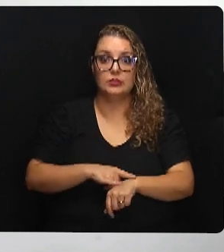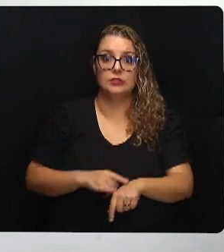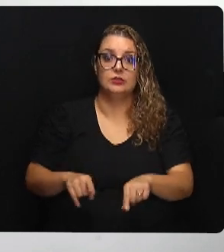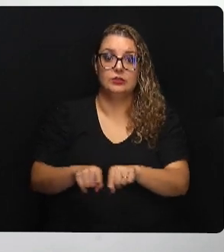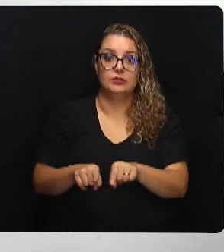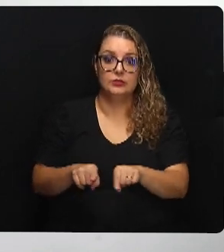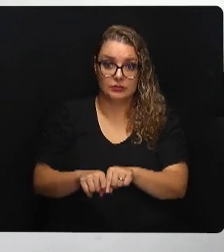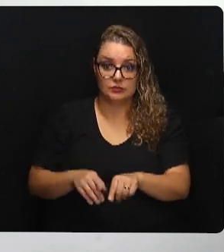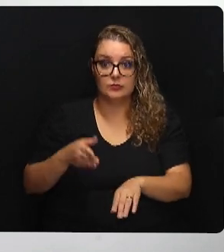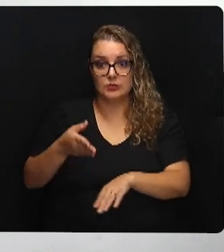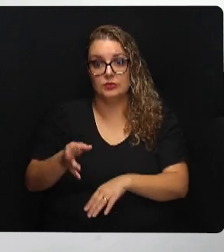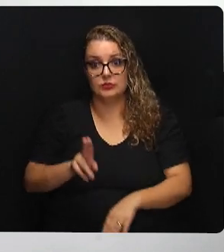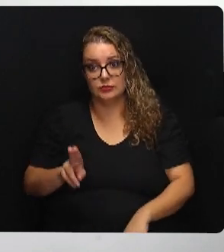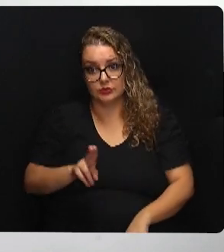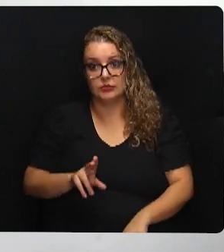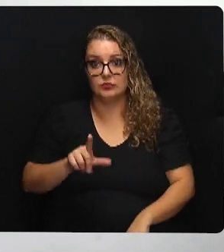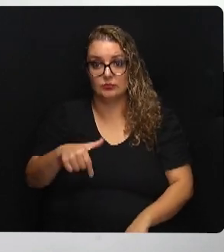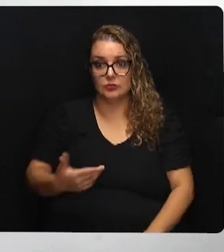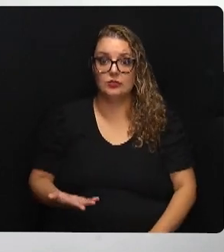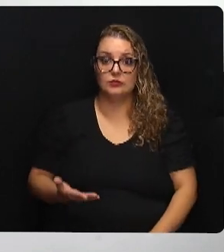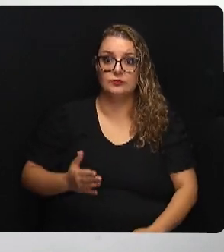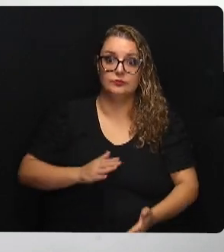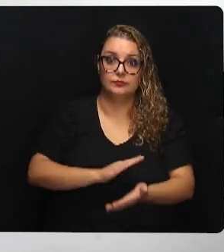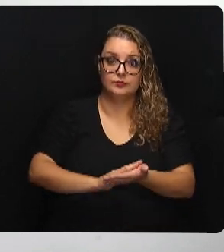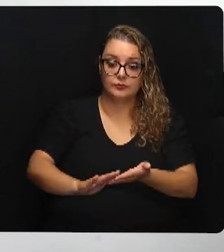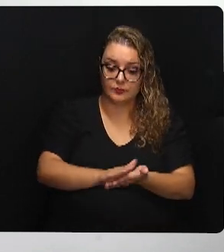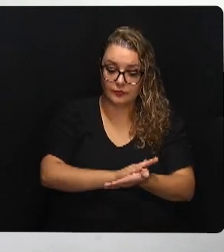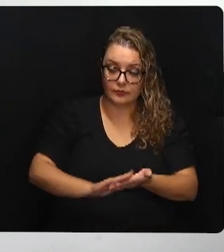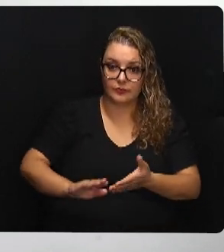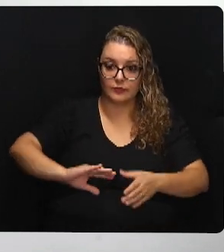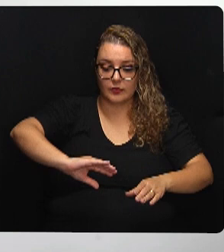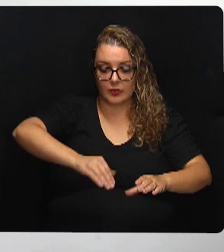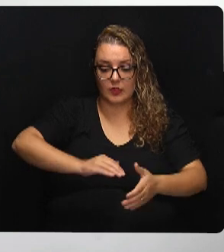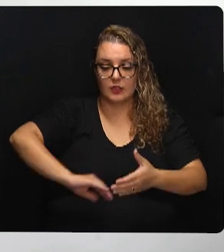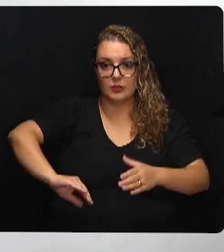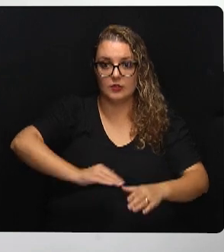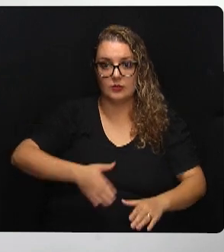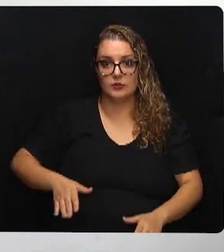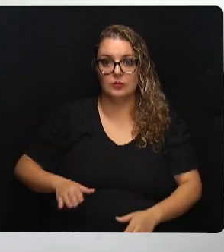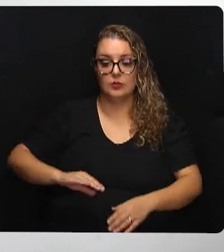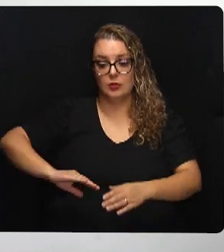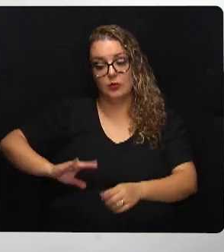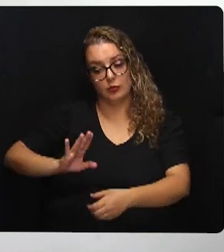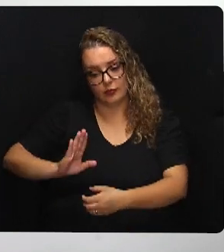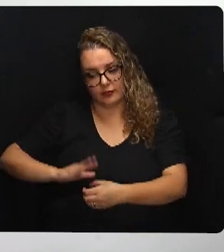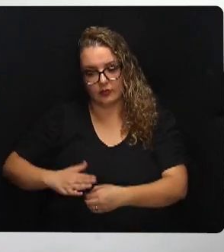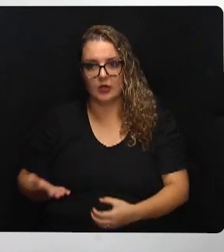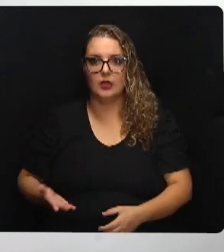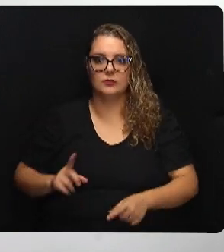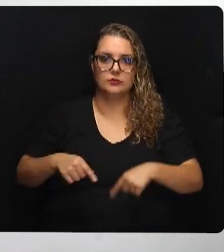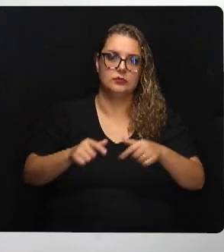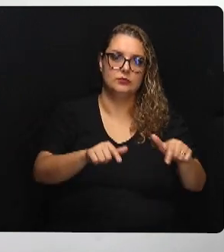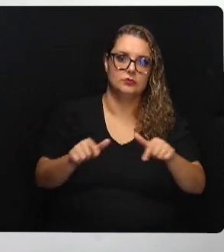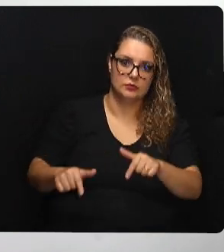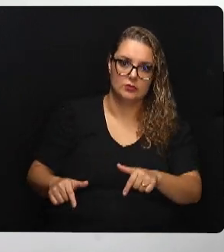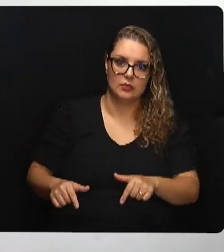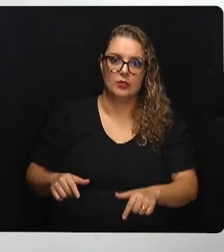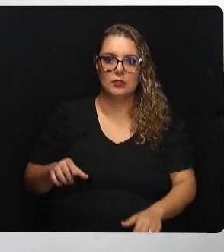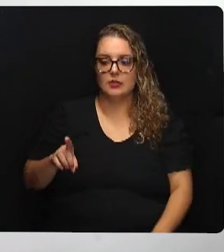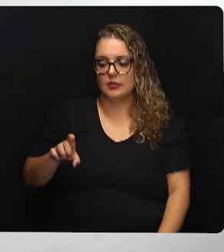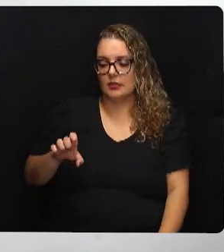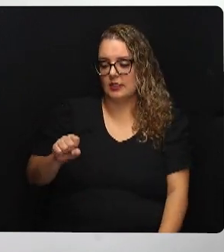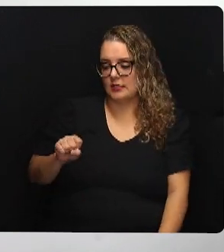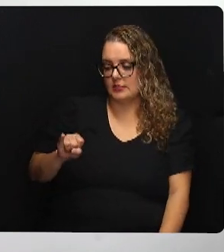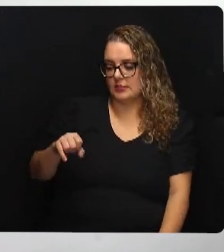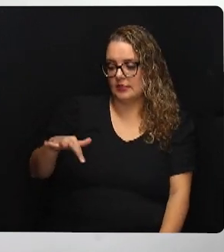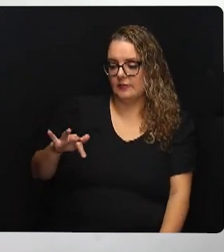as superfícies, né, o balcão da cozinha, do banheiro, ou com desinfetante, ou